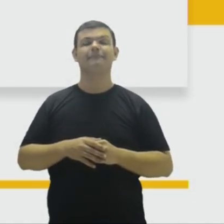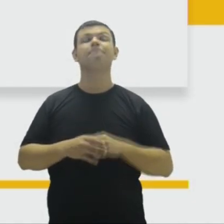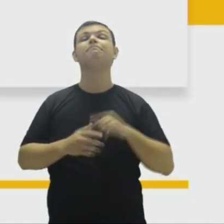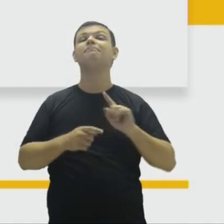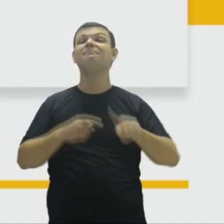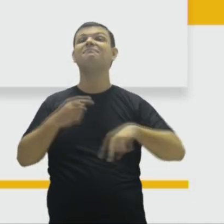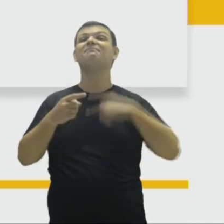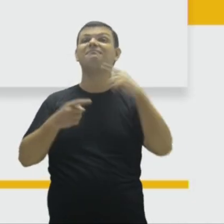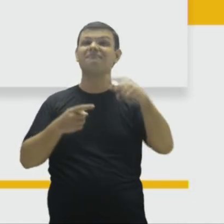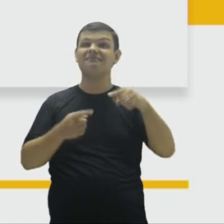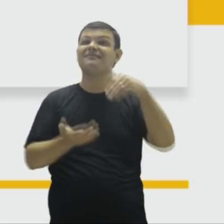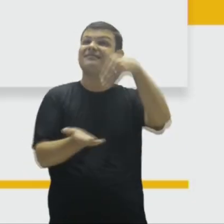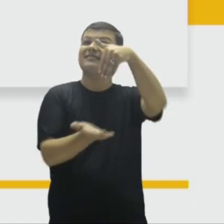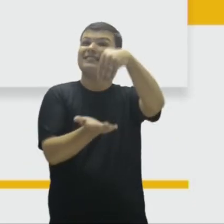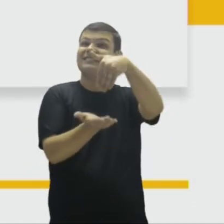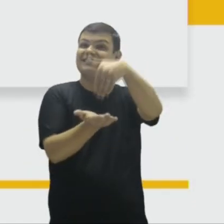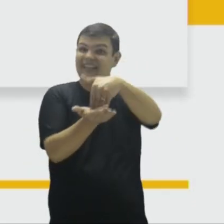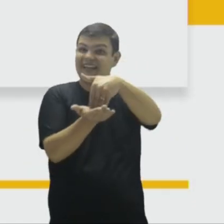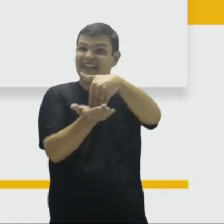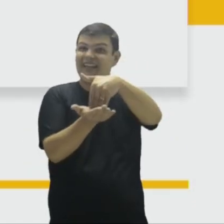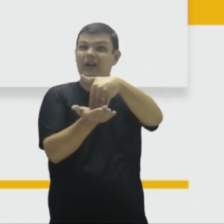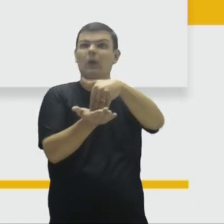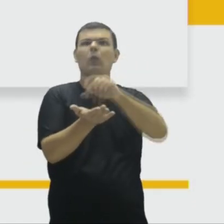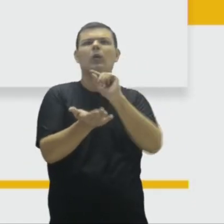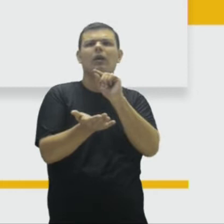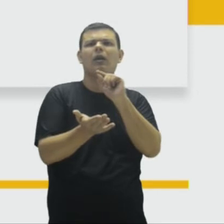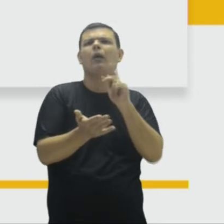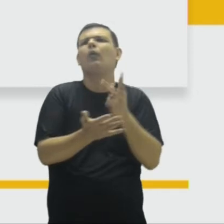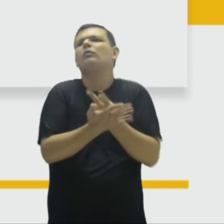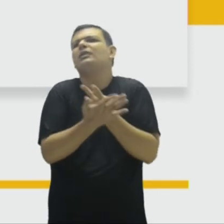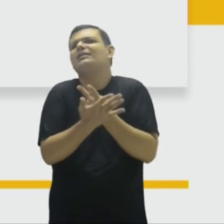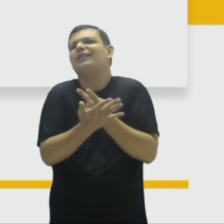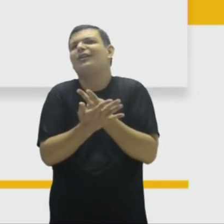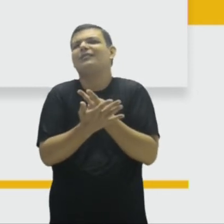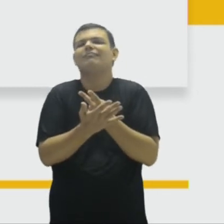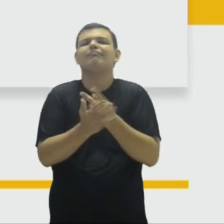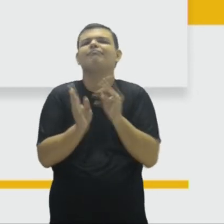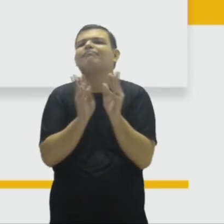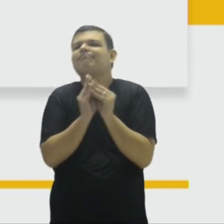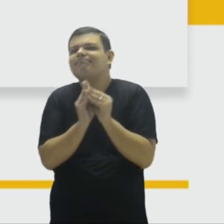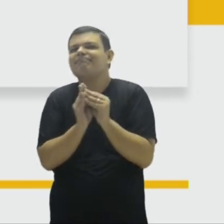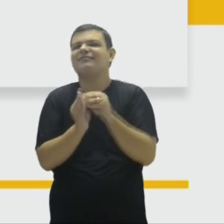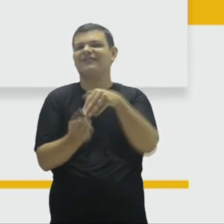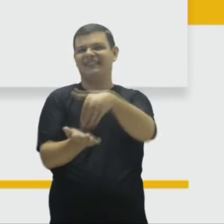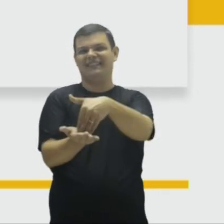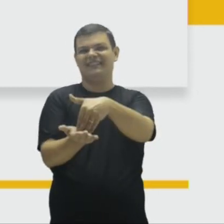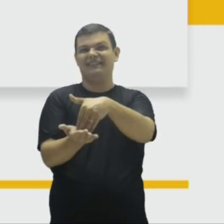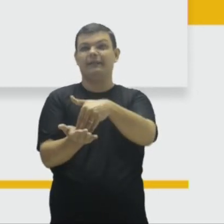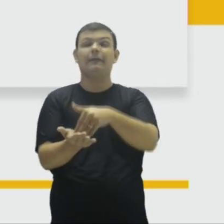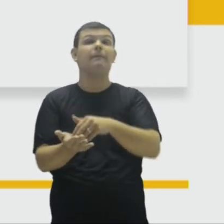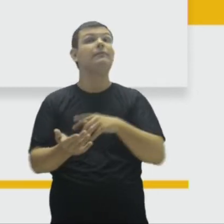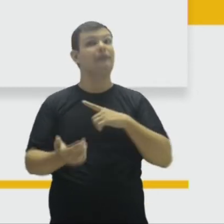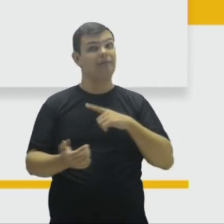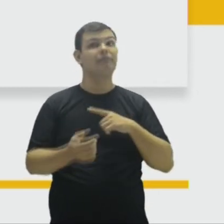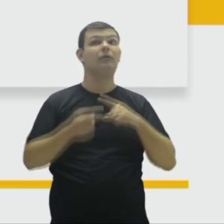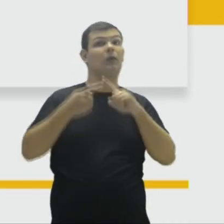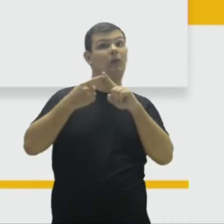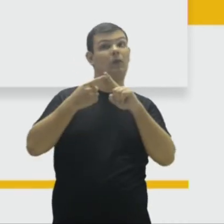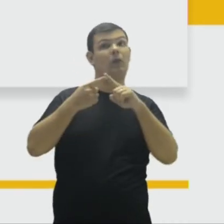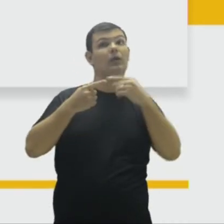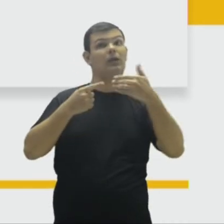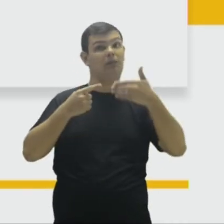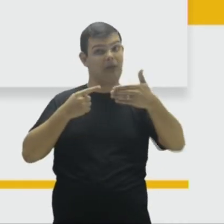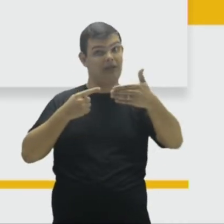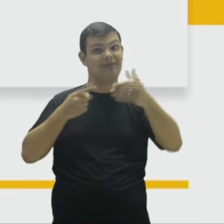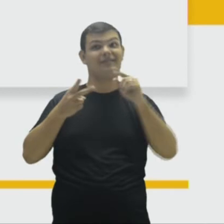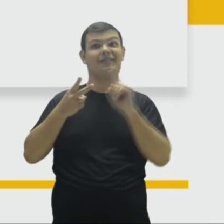E temos o desfecho, que é o fim, o término da história. A história precisa ter início, meio e nós não